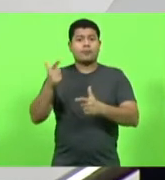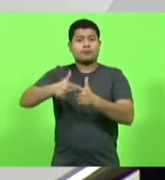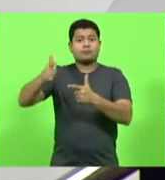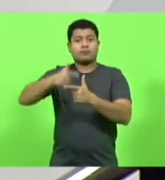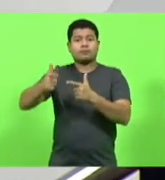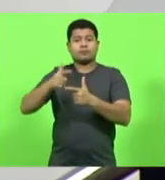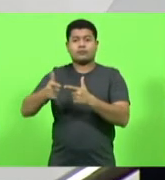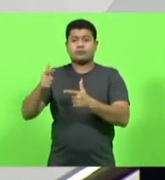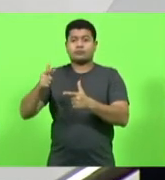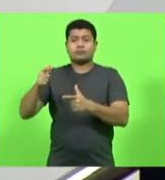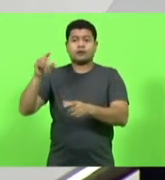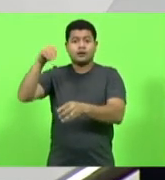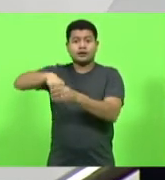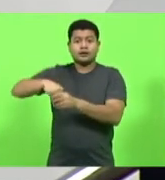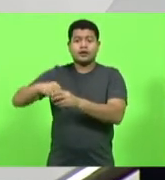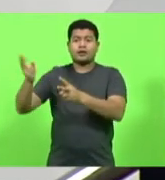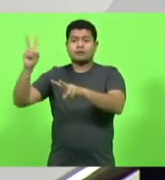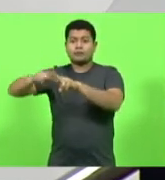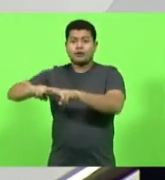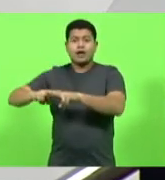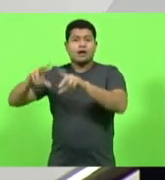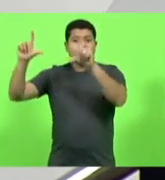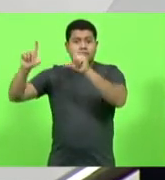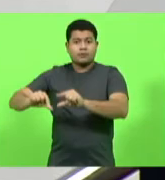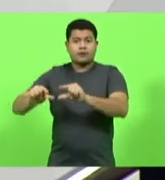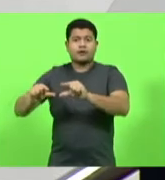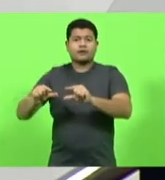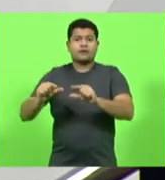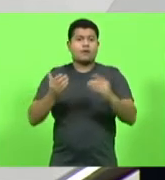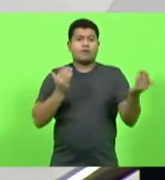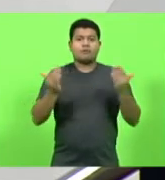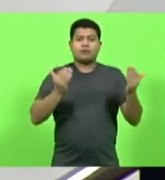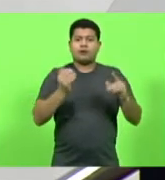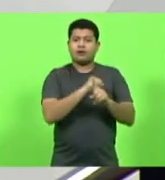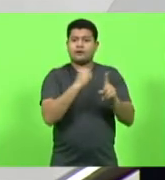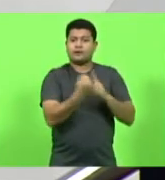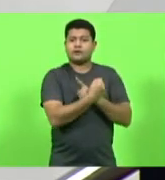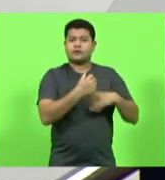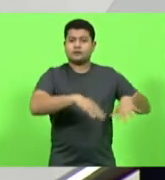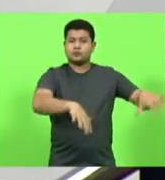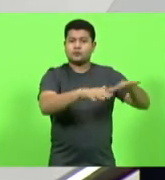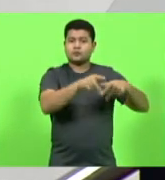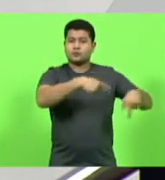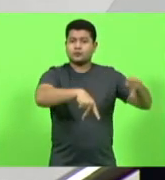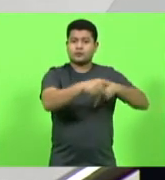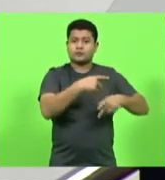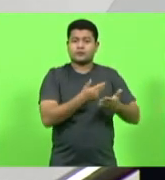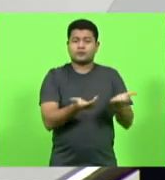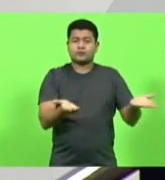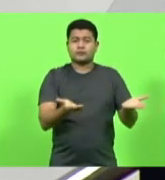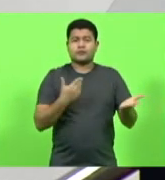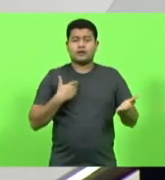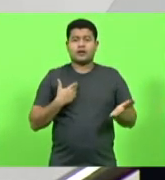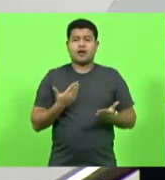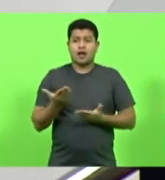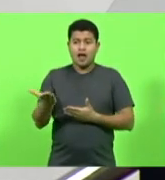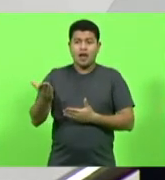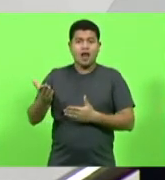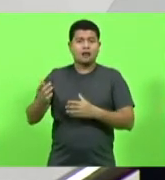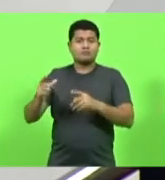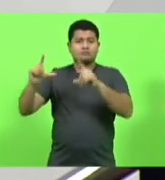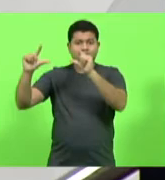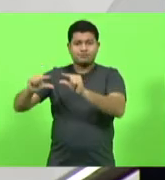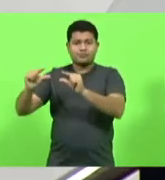dentro dos presídios são menores do que o da sociedade em qualquer cidade. tem menos casos, menos letalidade do que